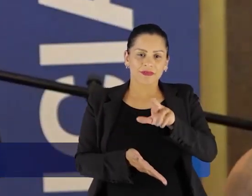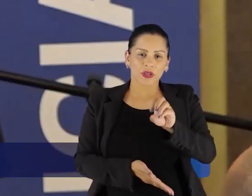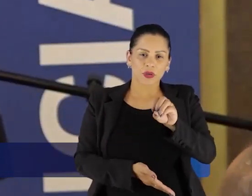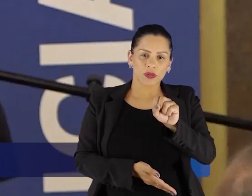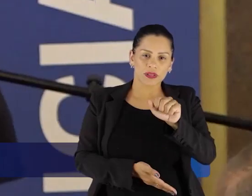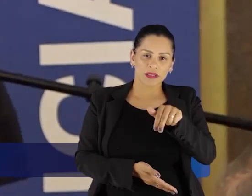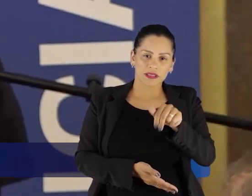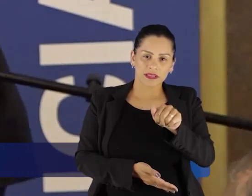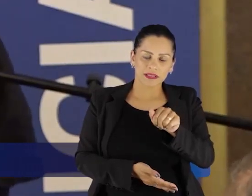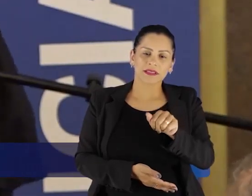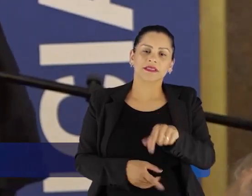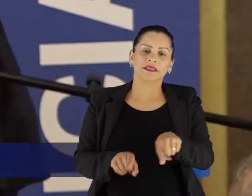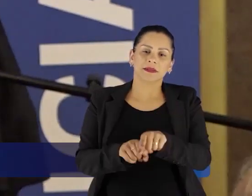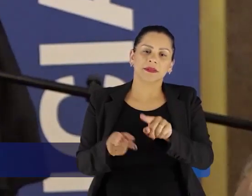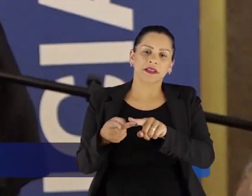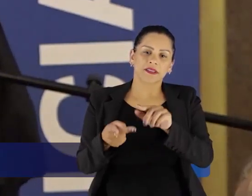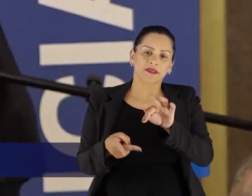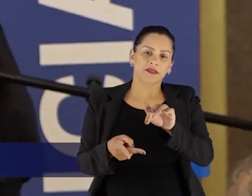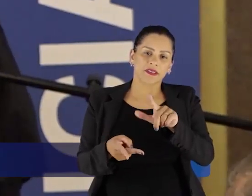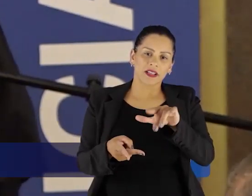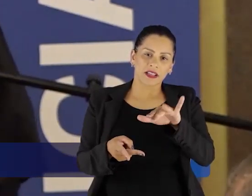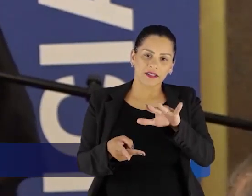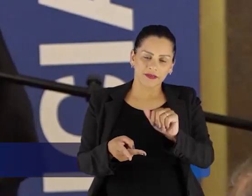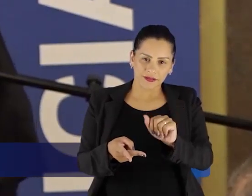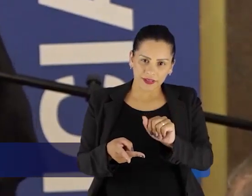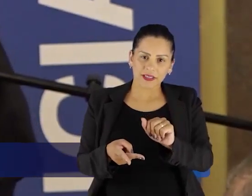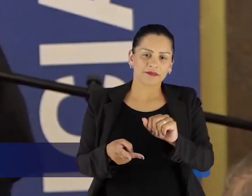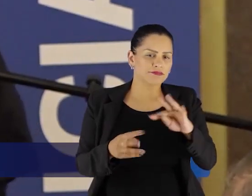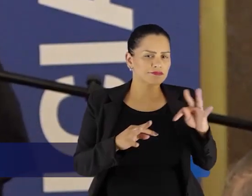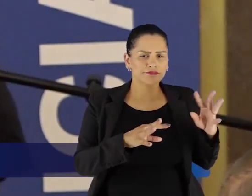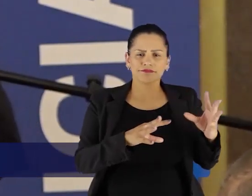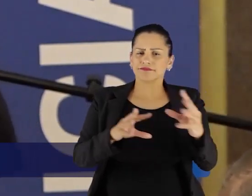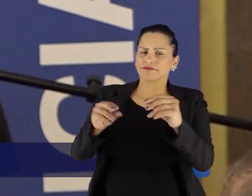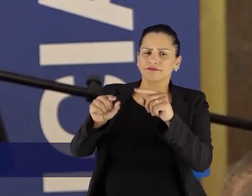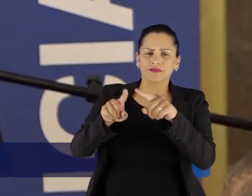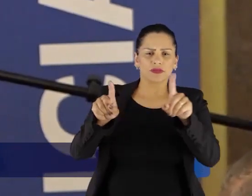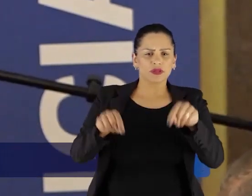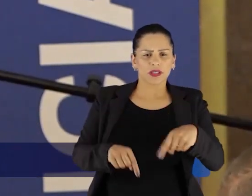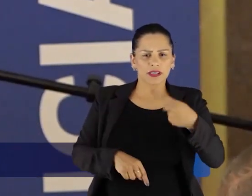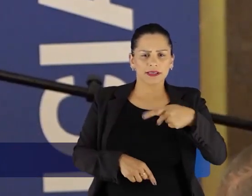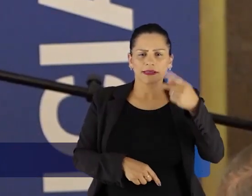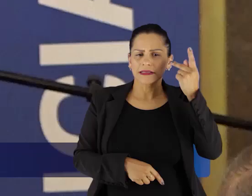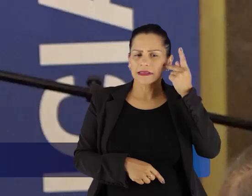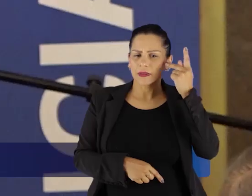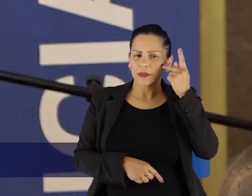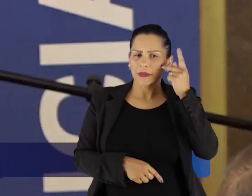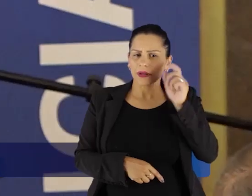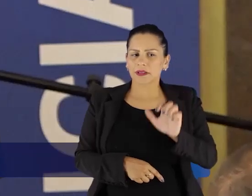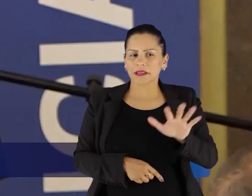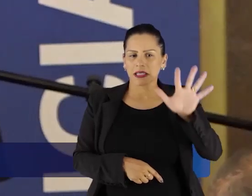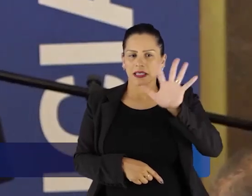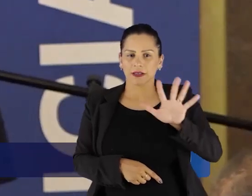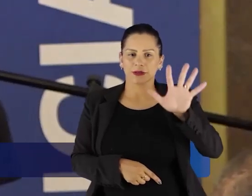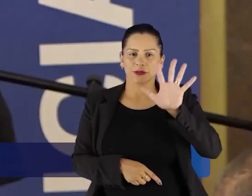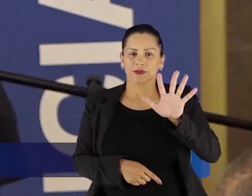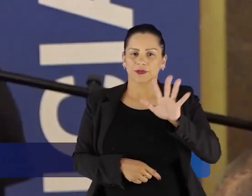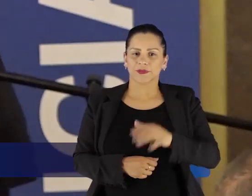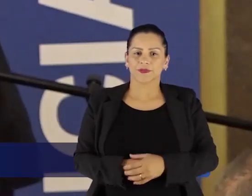Rosana barreira e Flávia Meloni Rosa todos os servidores do Estado de São Paulo